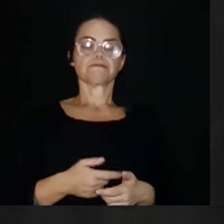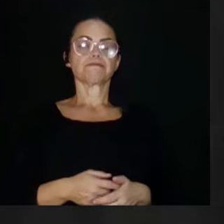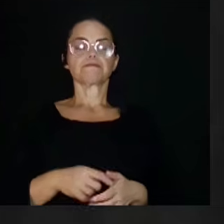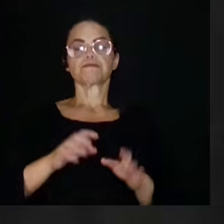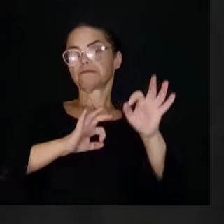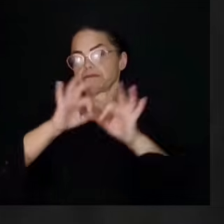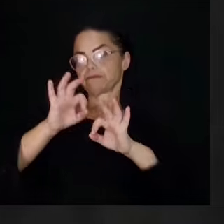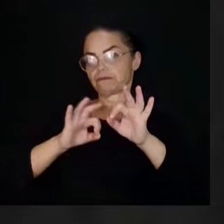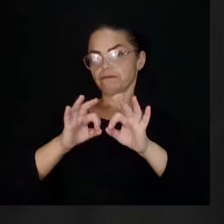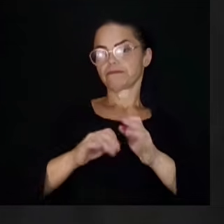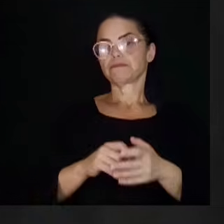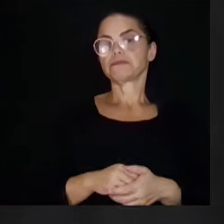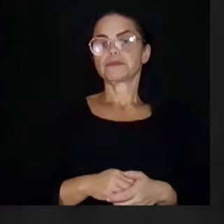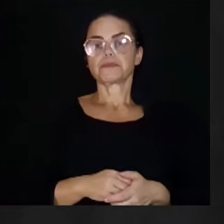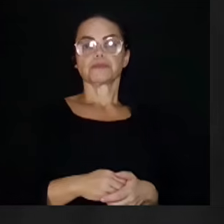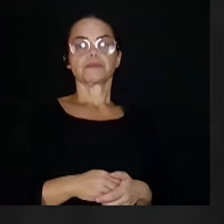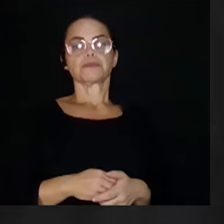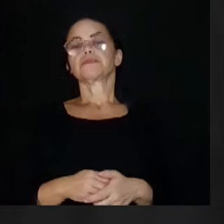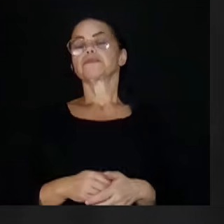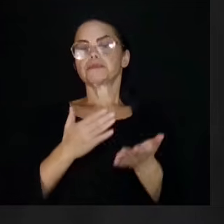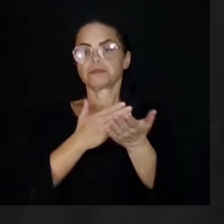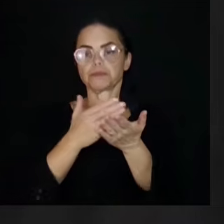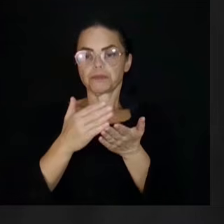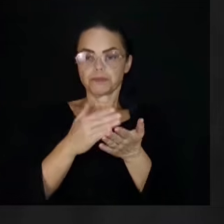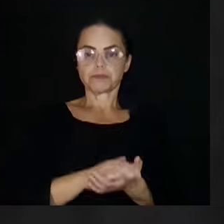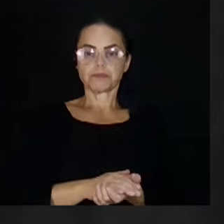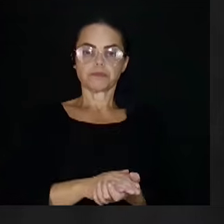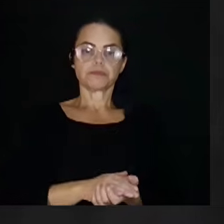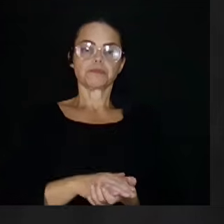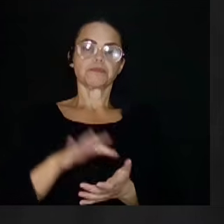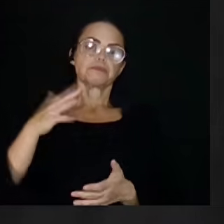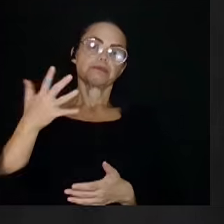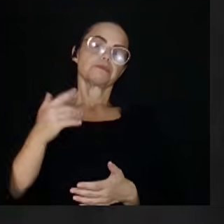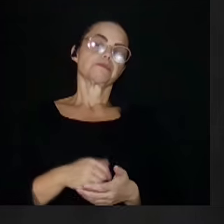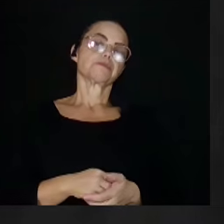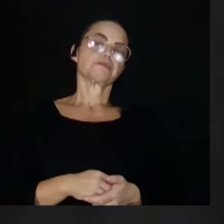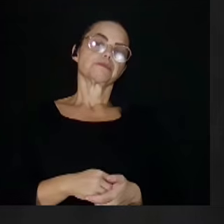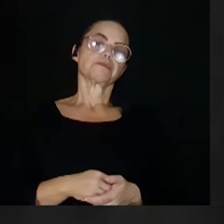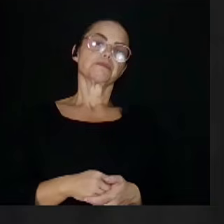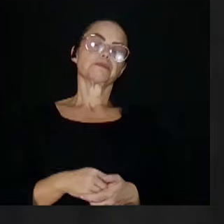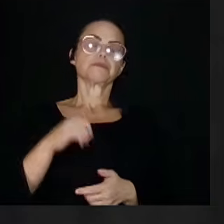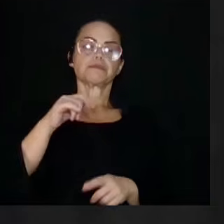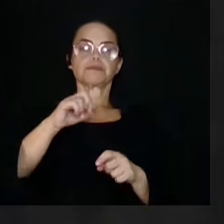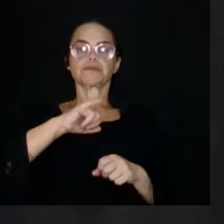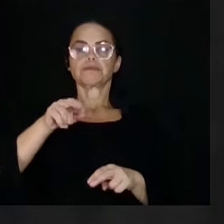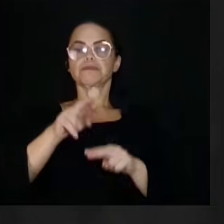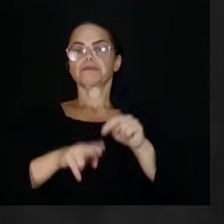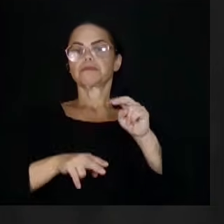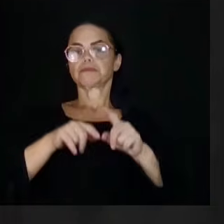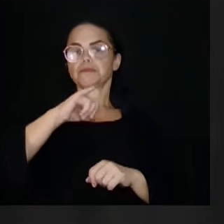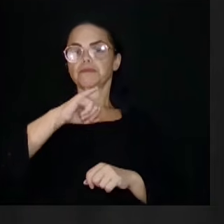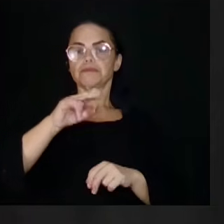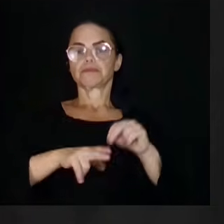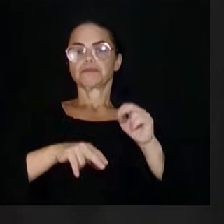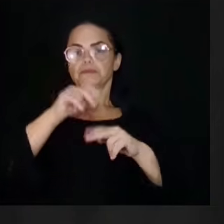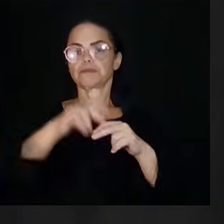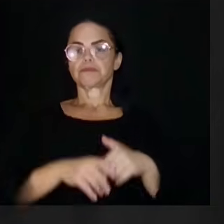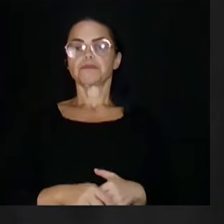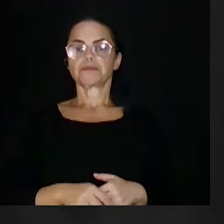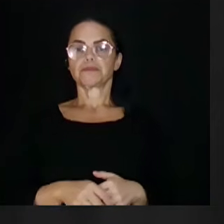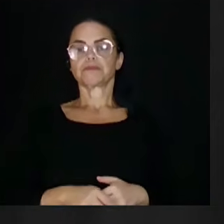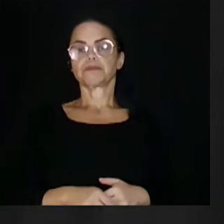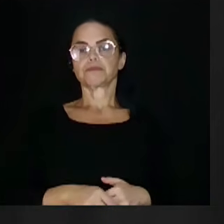que nós iniciamos mais ou menos em junho, né? Então, assim, paciente, a gente sabe